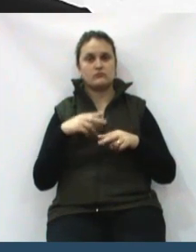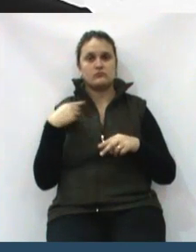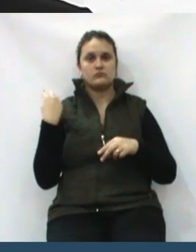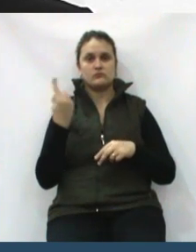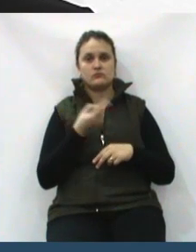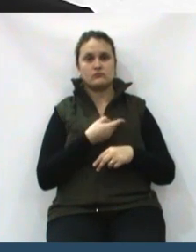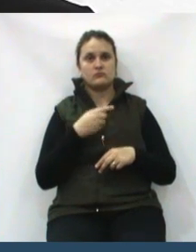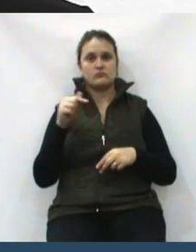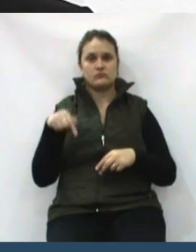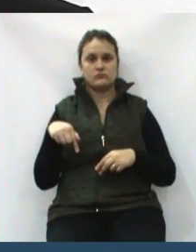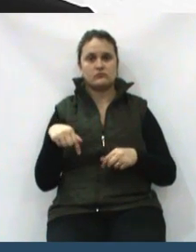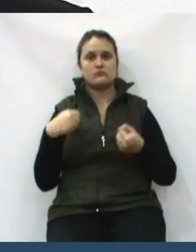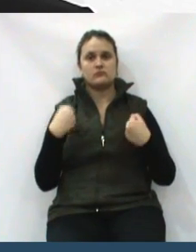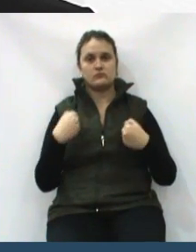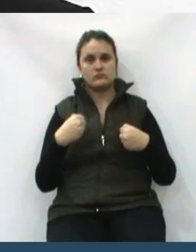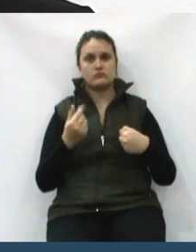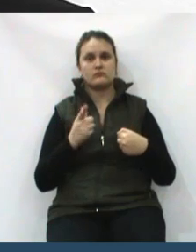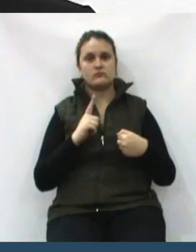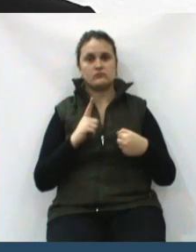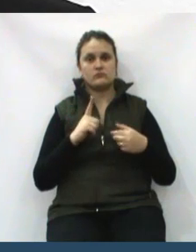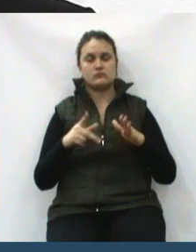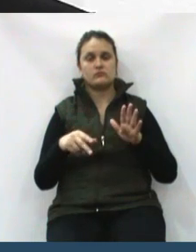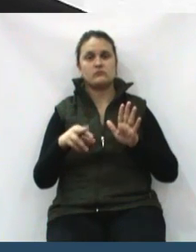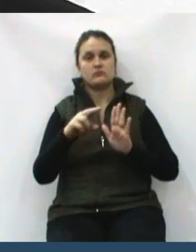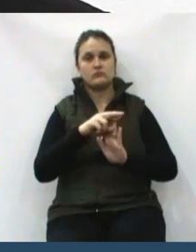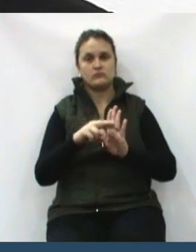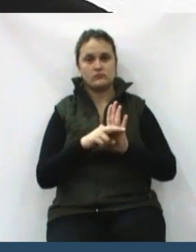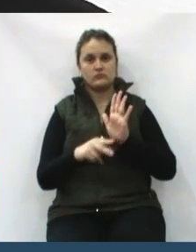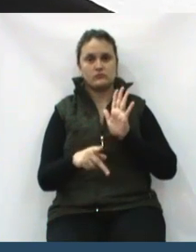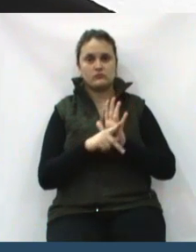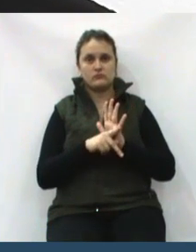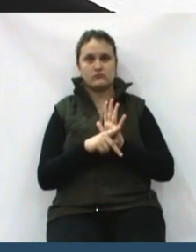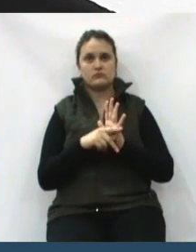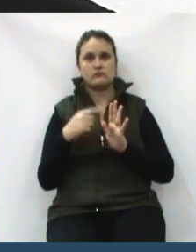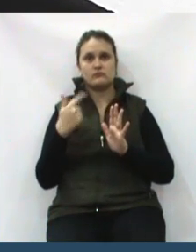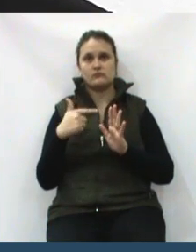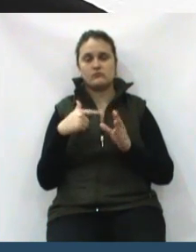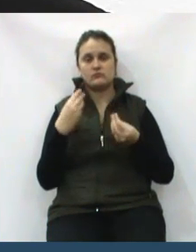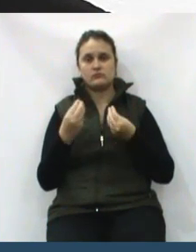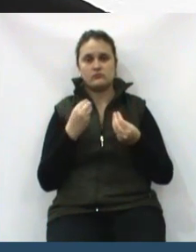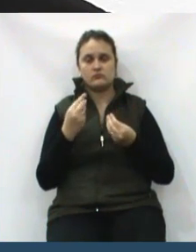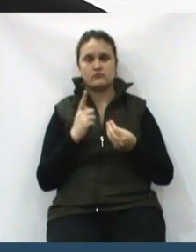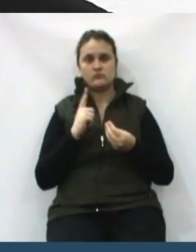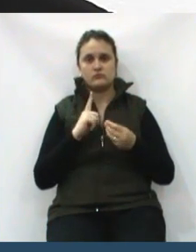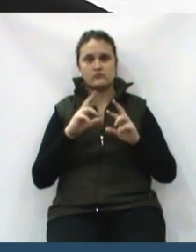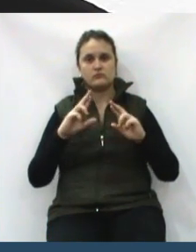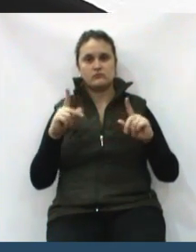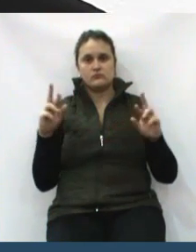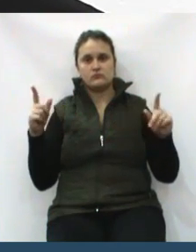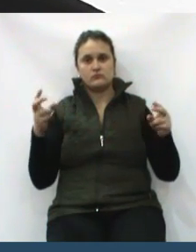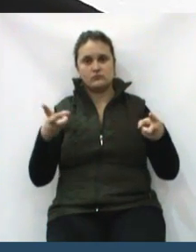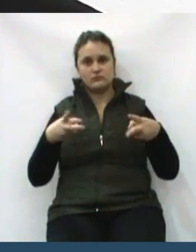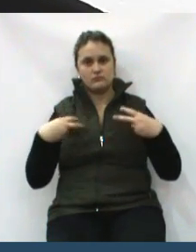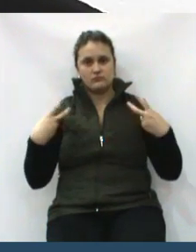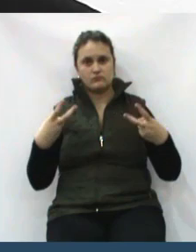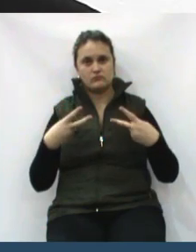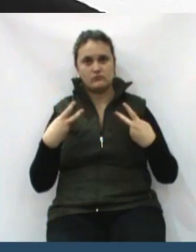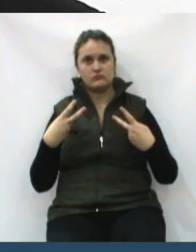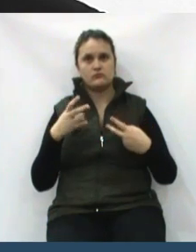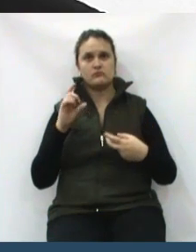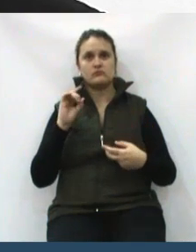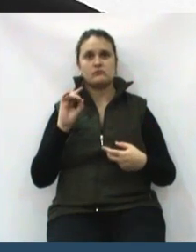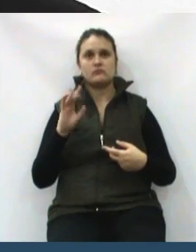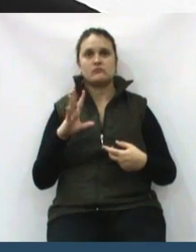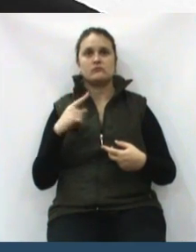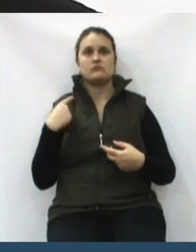aqui temos que tomar com o nosso regime próprio de previdência social, porque não tem como ter outras fontes de arrecadação, a não ser a